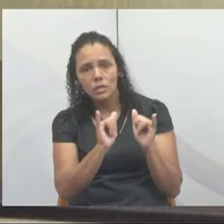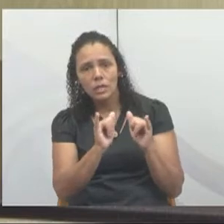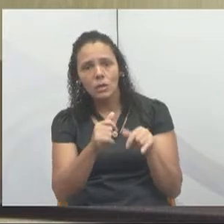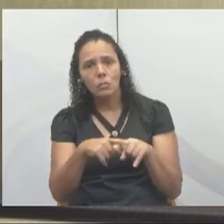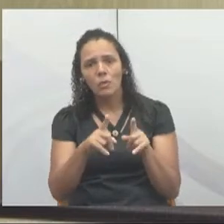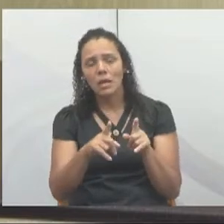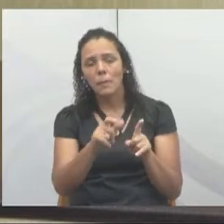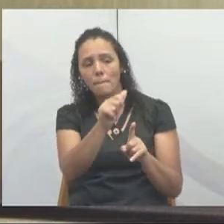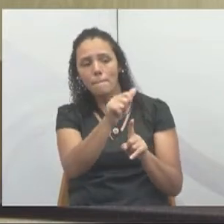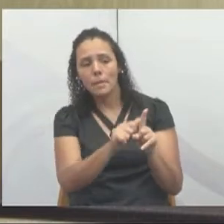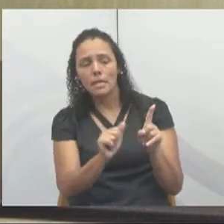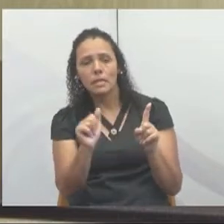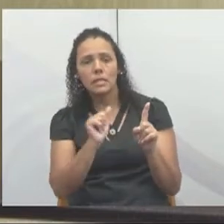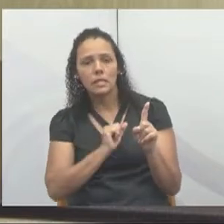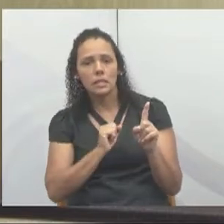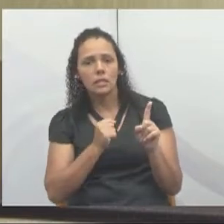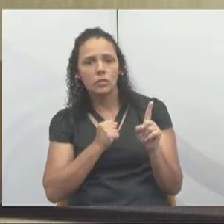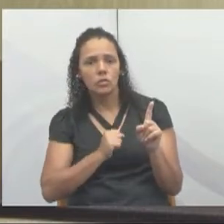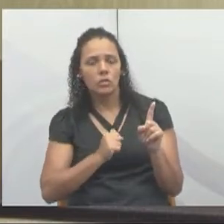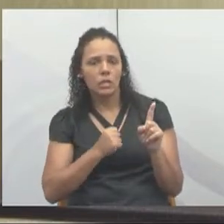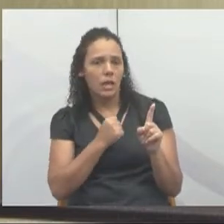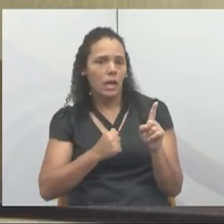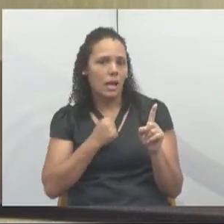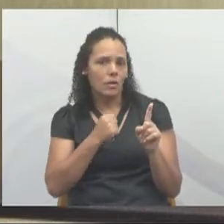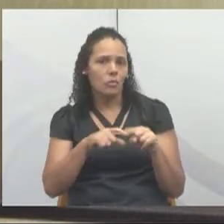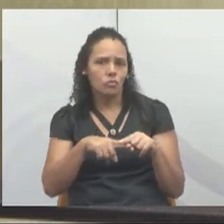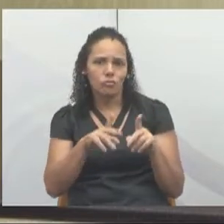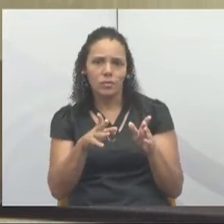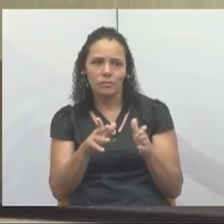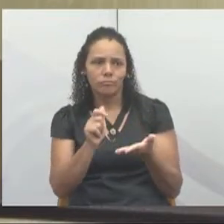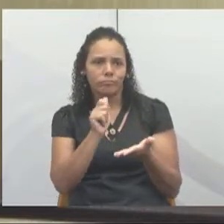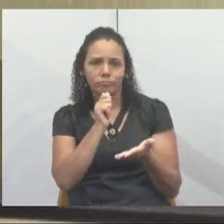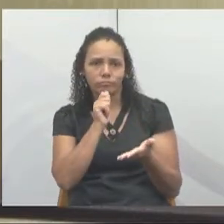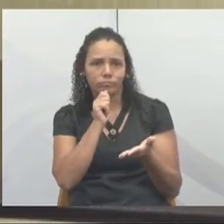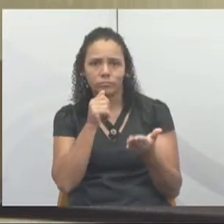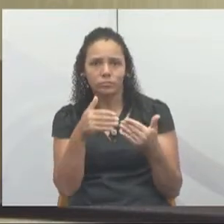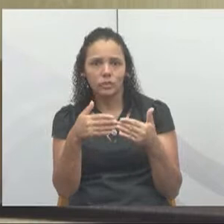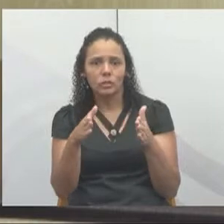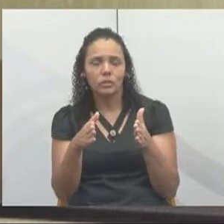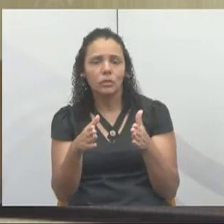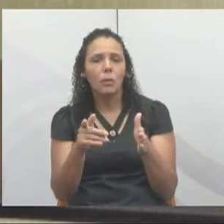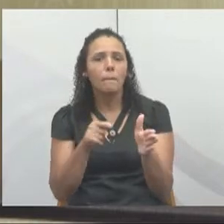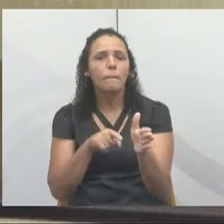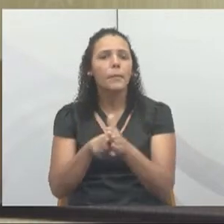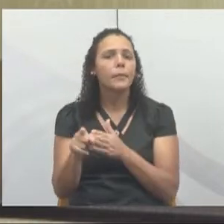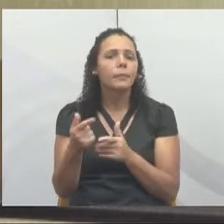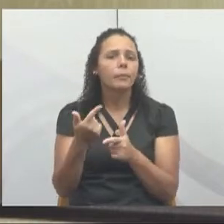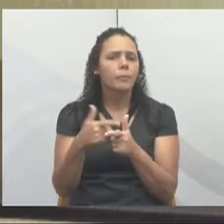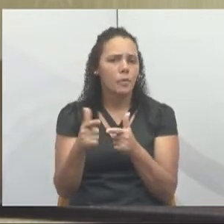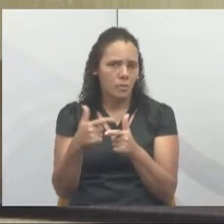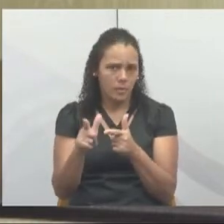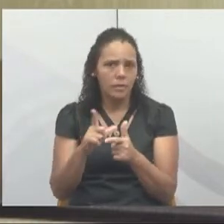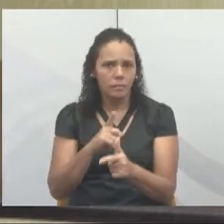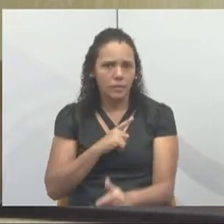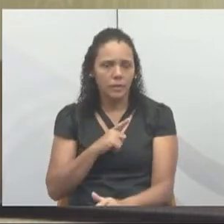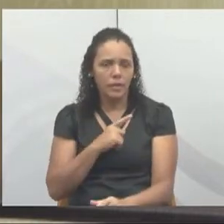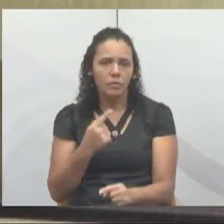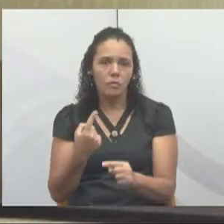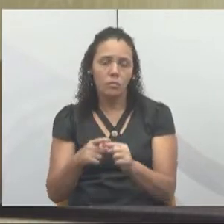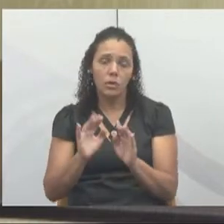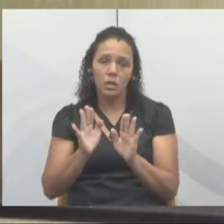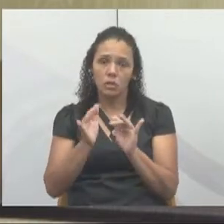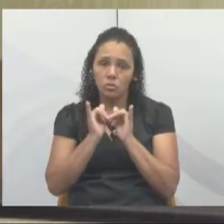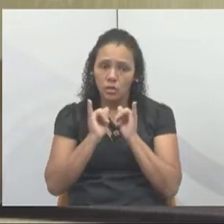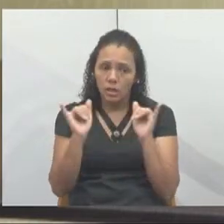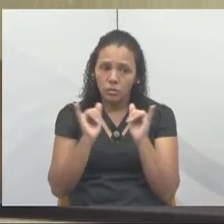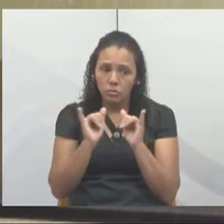em agosto desse ano e nada foi decidido, não inaugurou. Teve algum problema, porque foi anunciado que